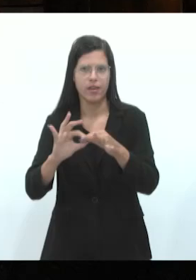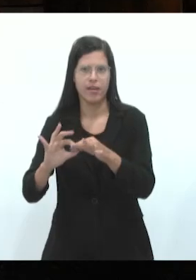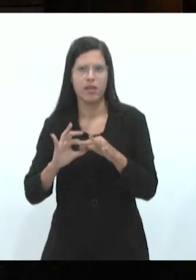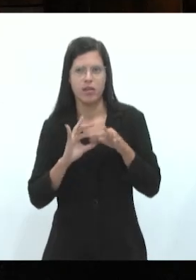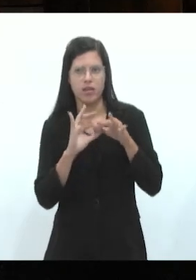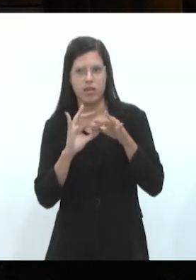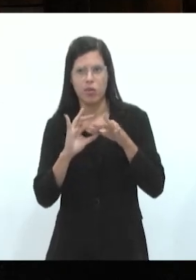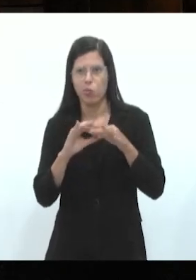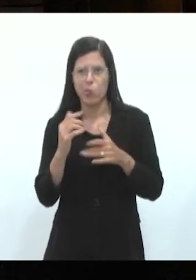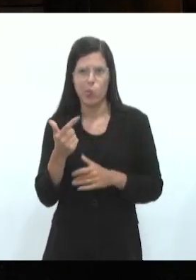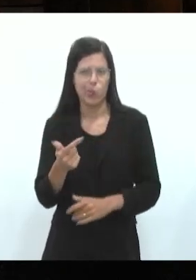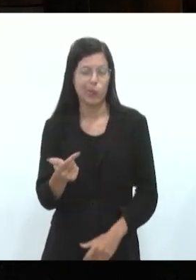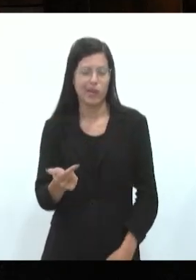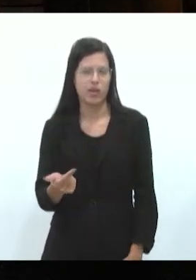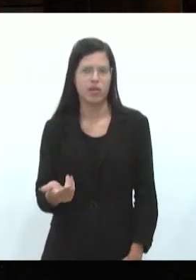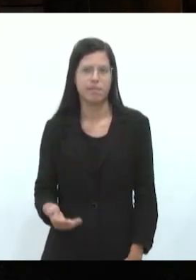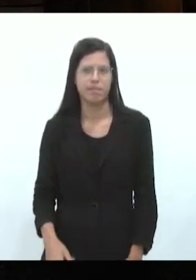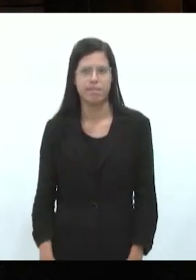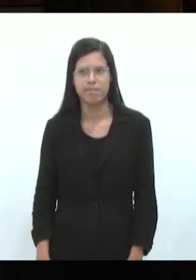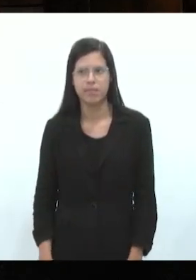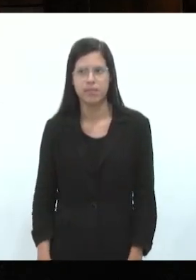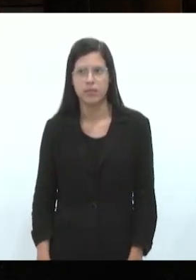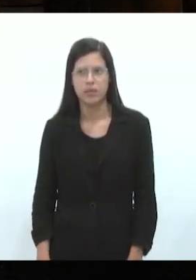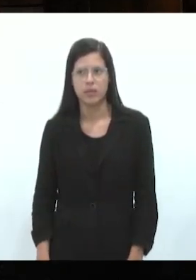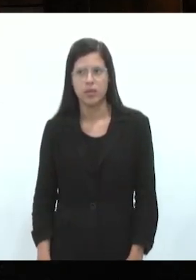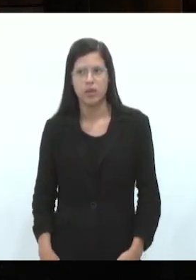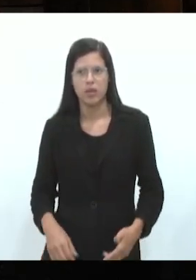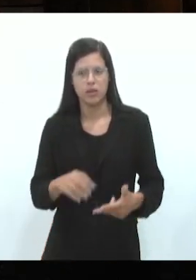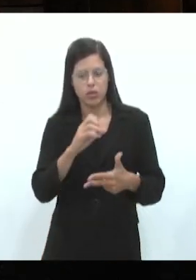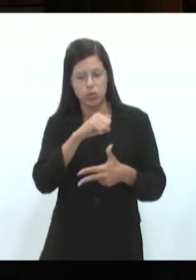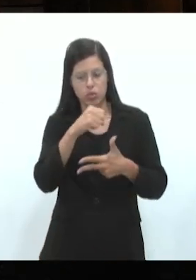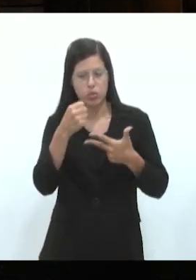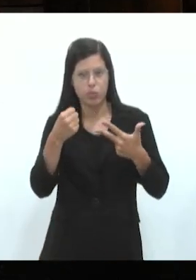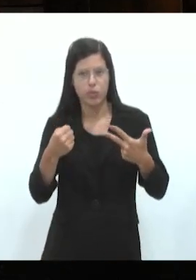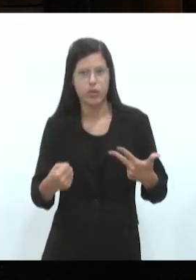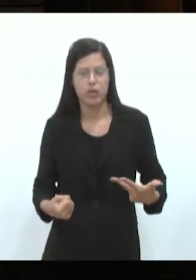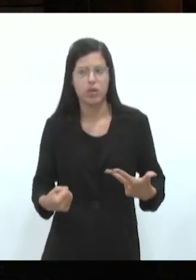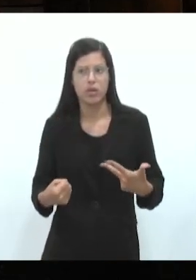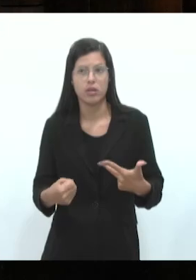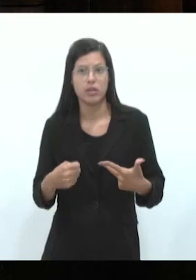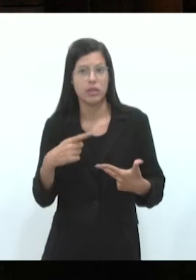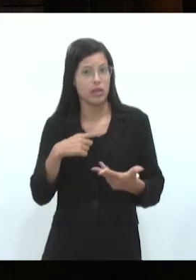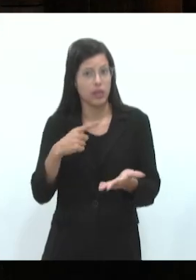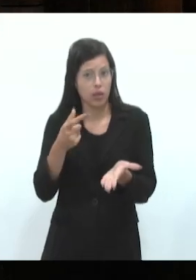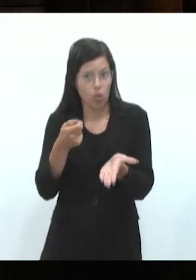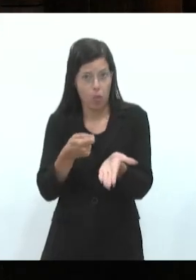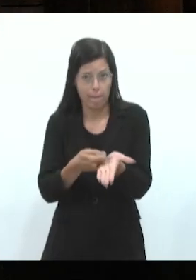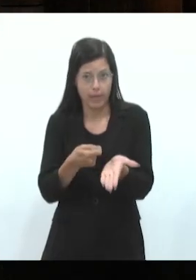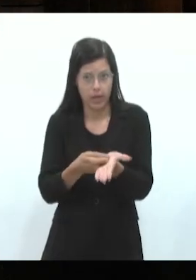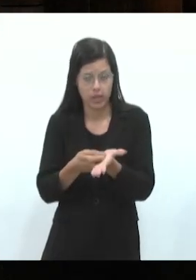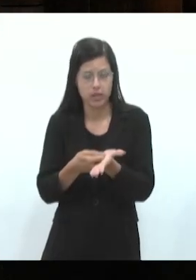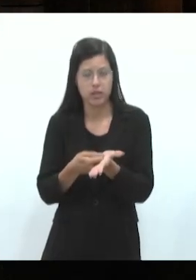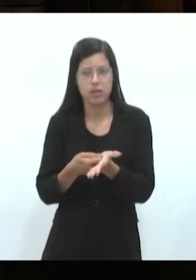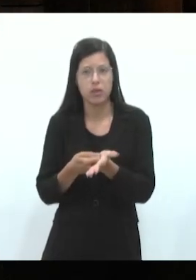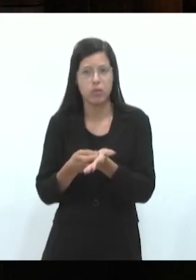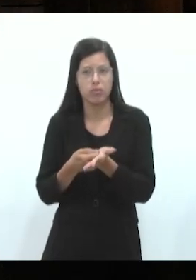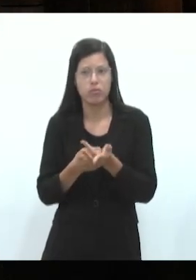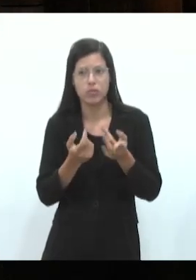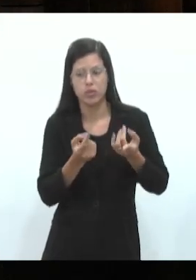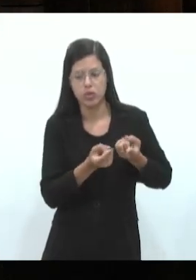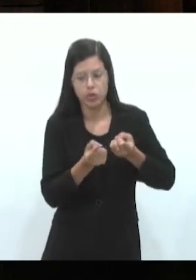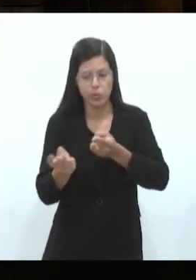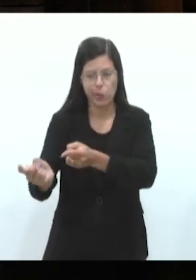de entrosamento entre as instâncias de poder que têm a obrigação de combater